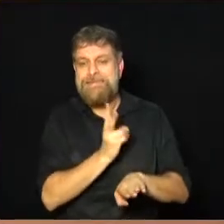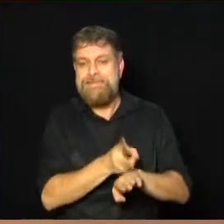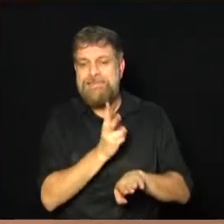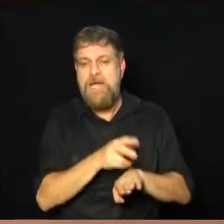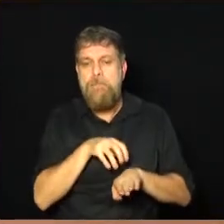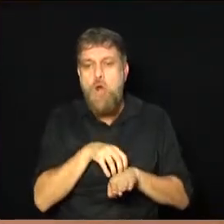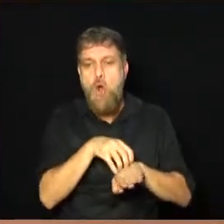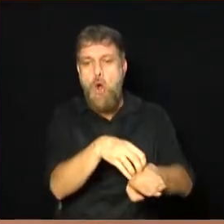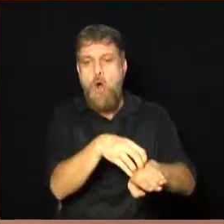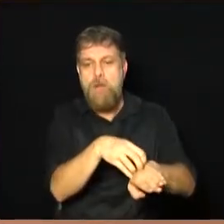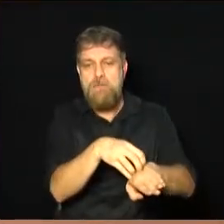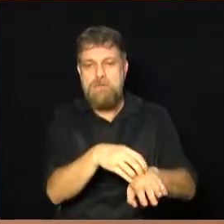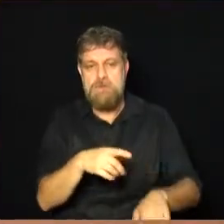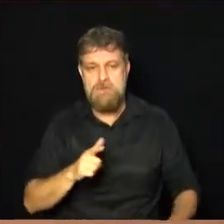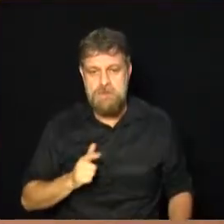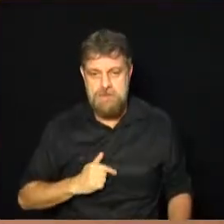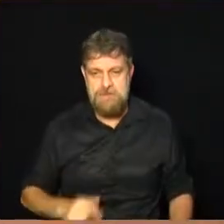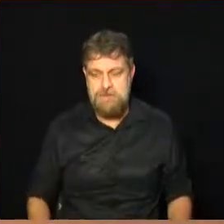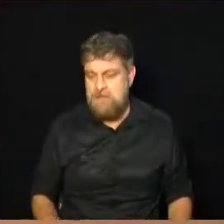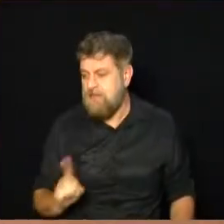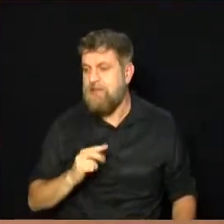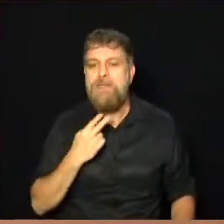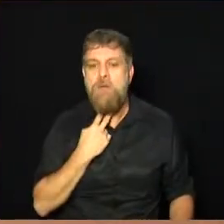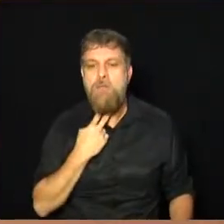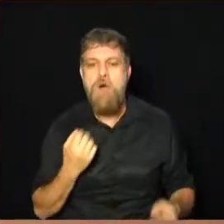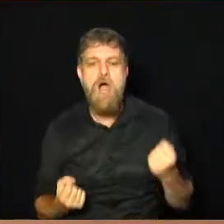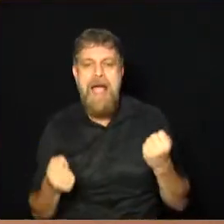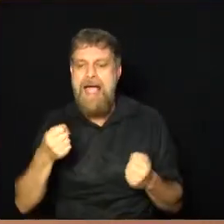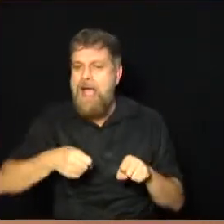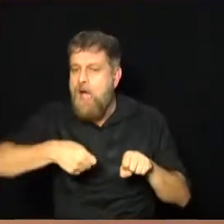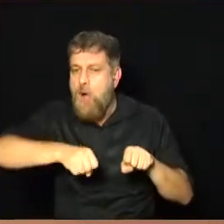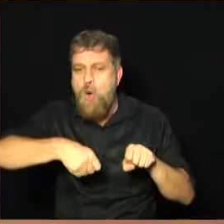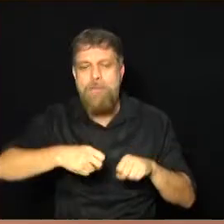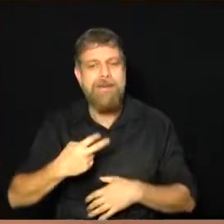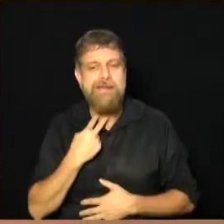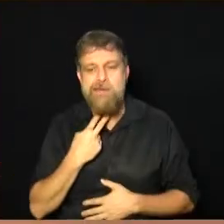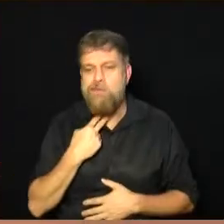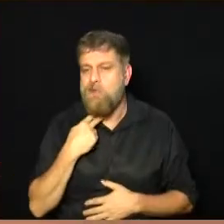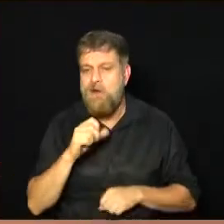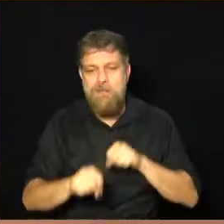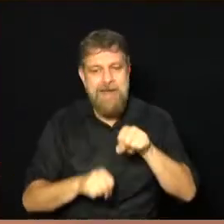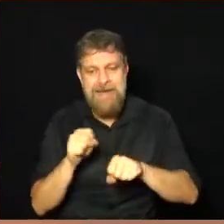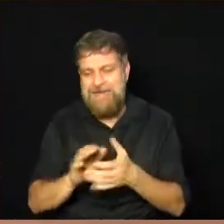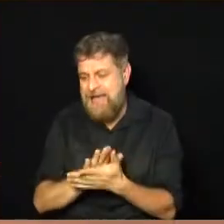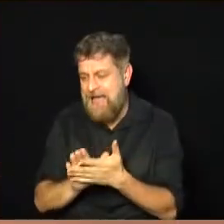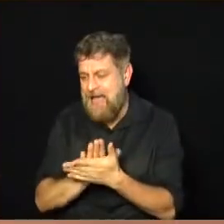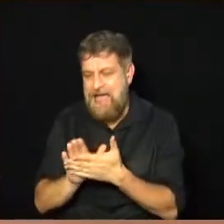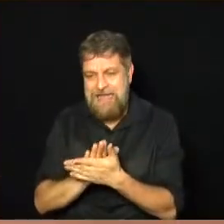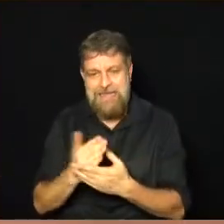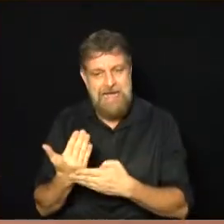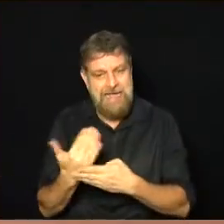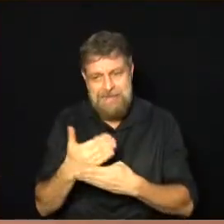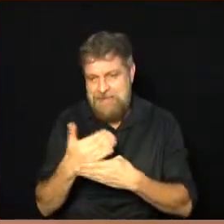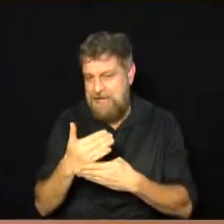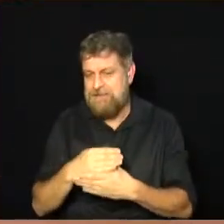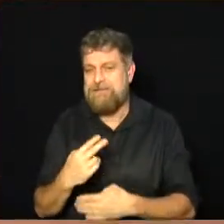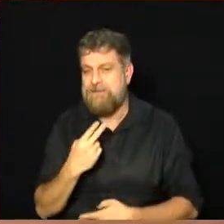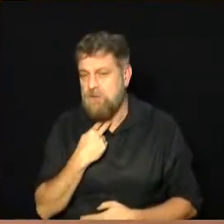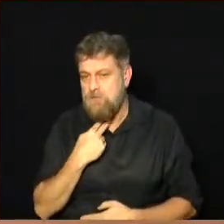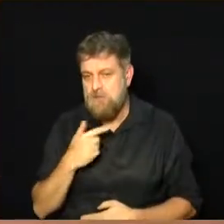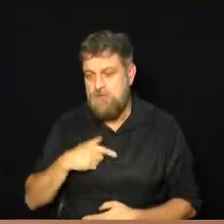é exclusiva para valer. No corredor BRT não é para andar sistema de táxi compartilhado, como